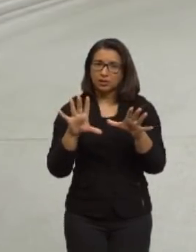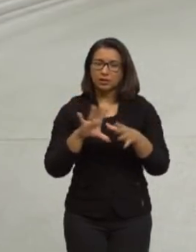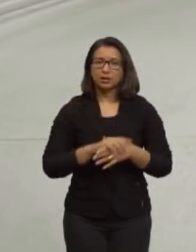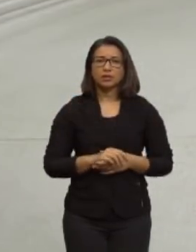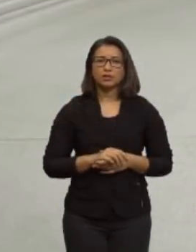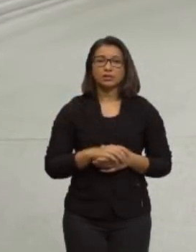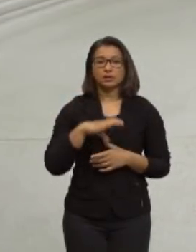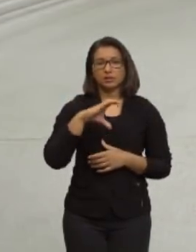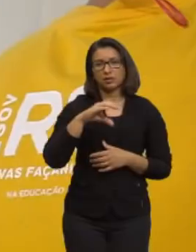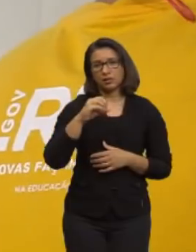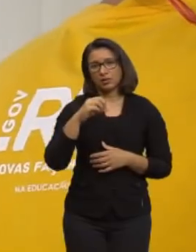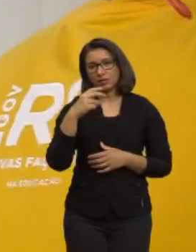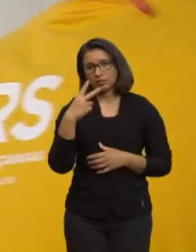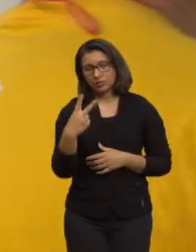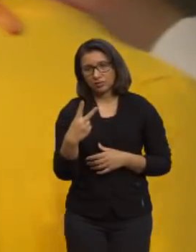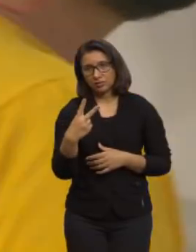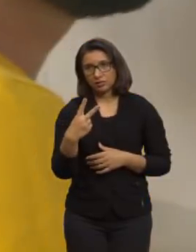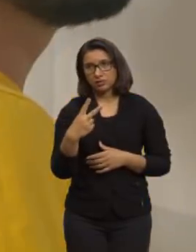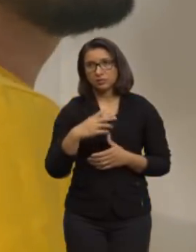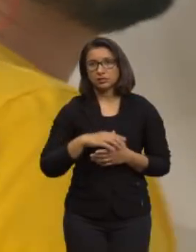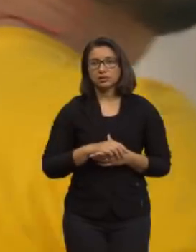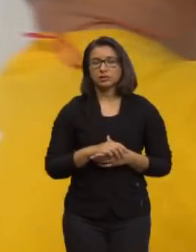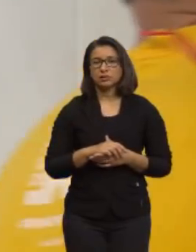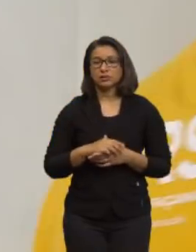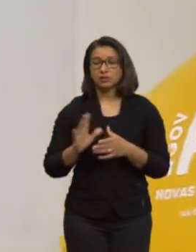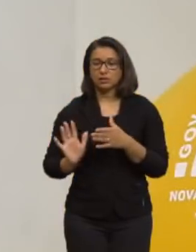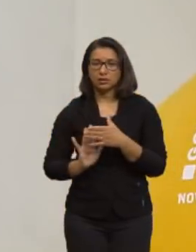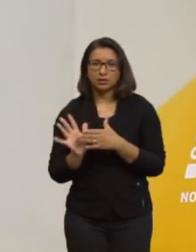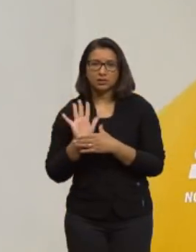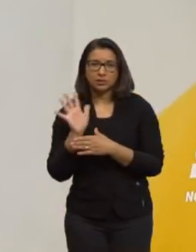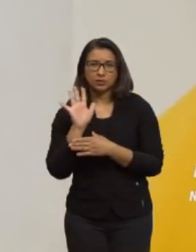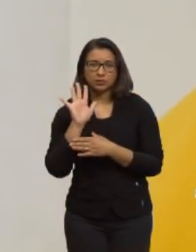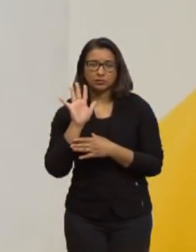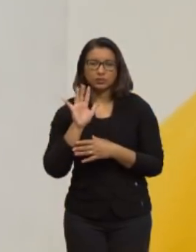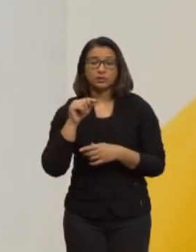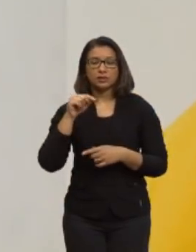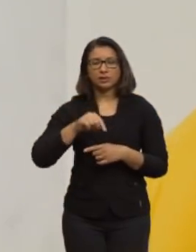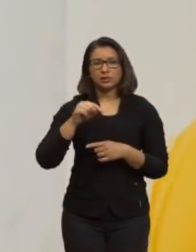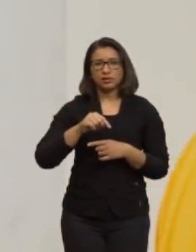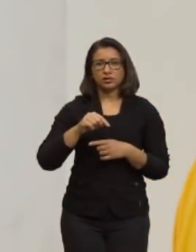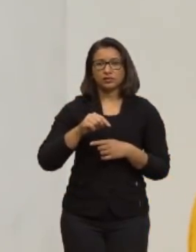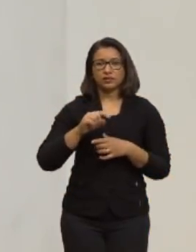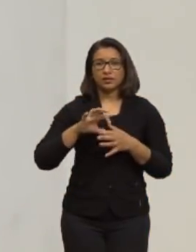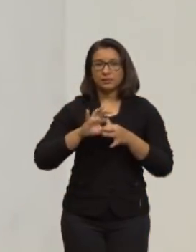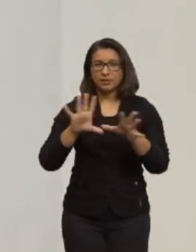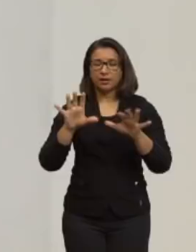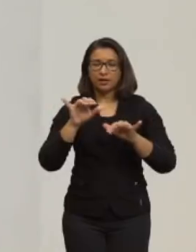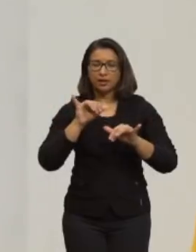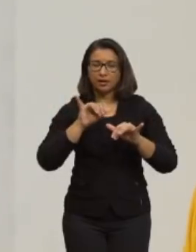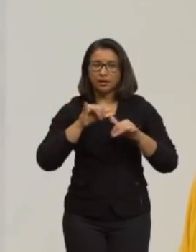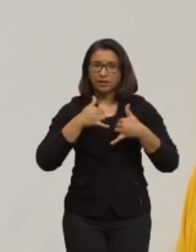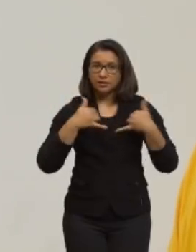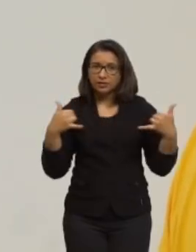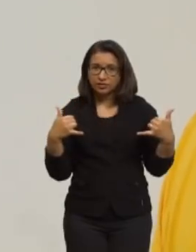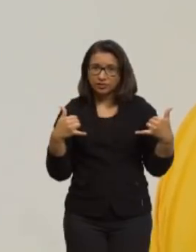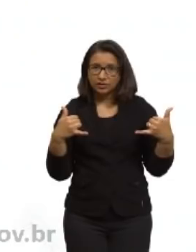co2 gasoso isso vai me liberar uma quantidade de energia que já ele o exercício me deu